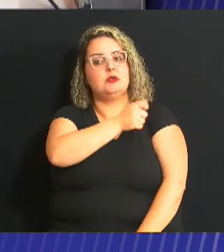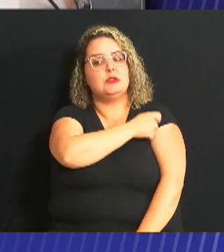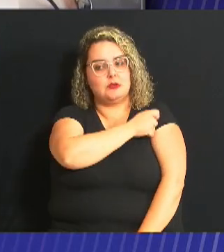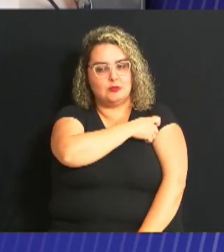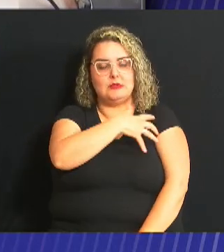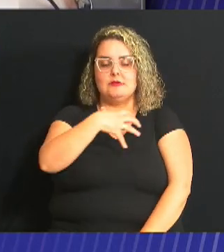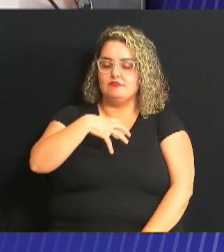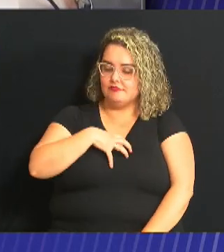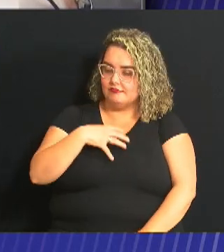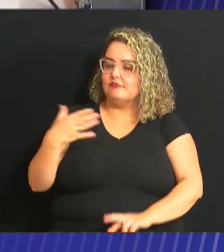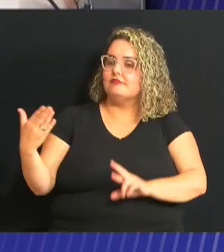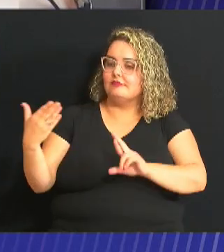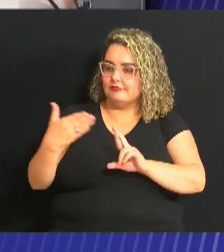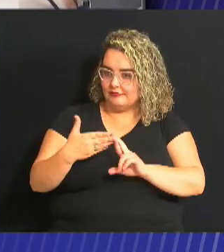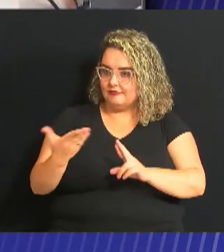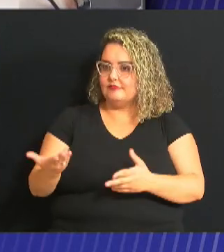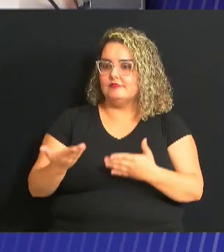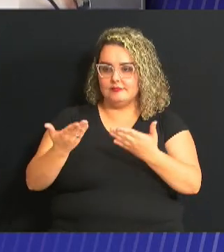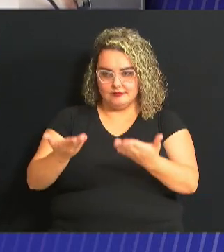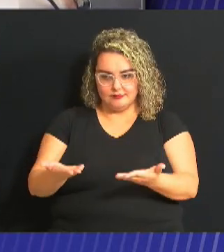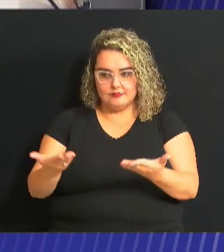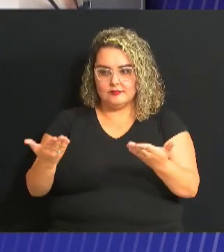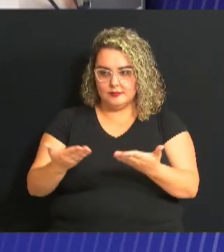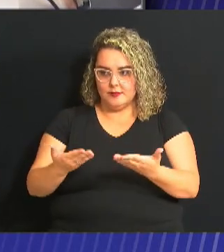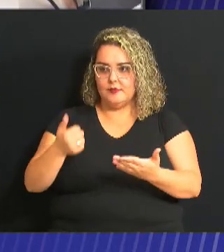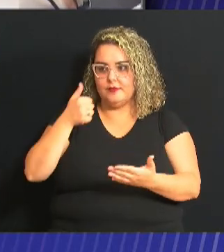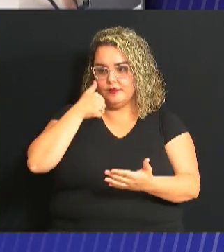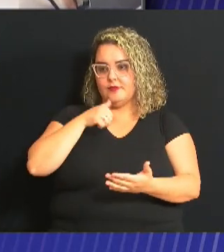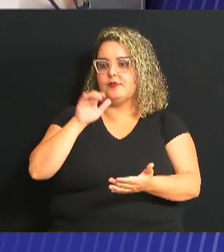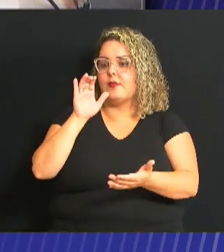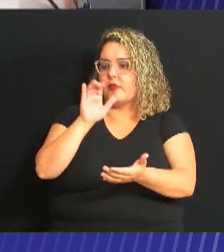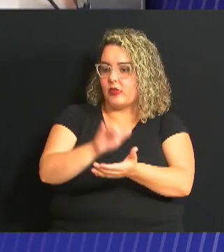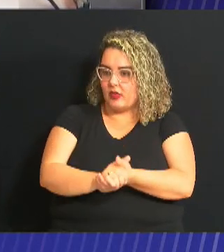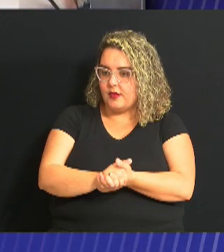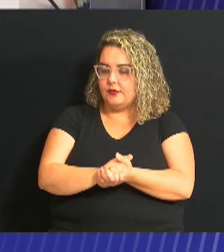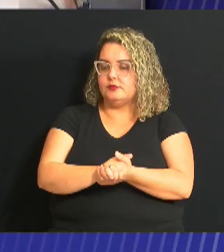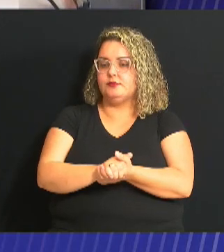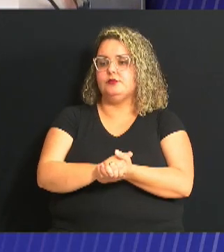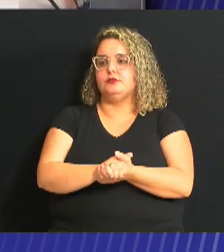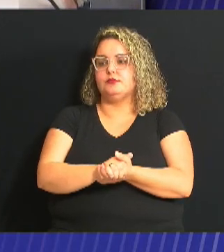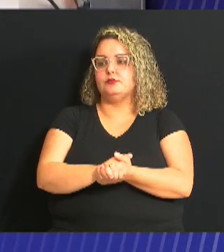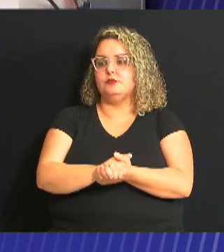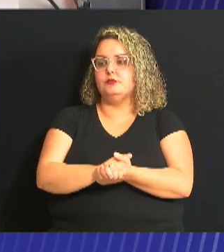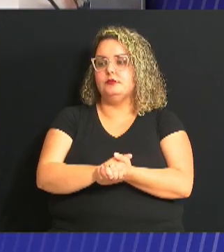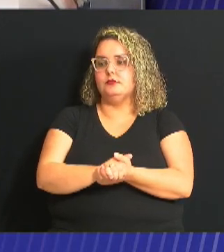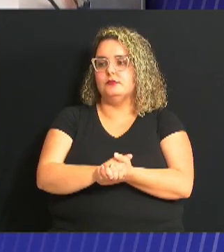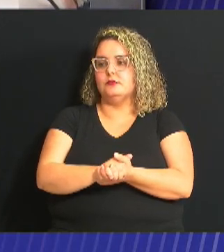sentem representados por você aqui, a sua esposa, como é que chama a nossa,